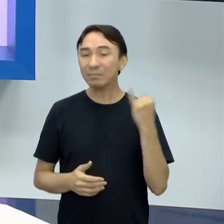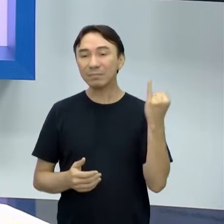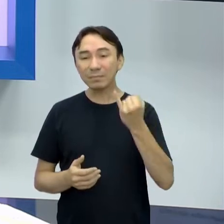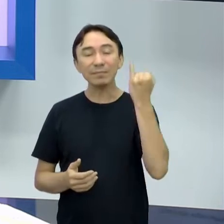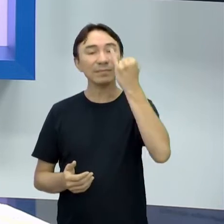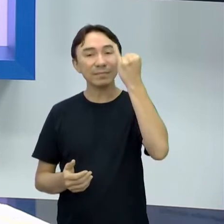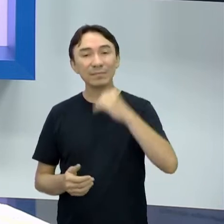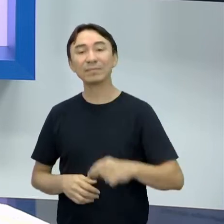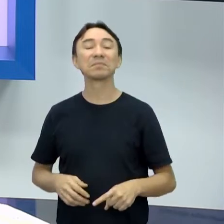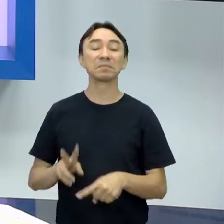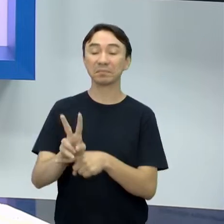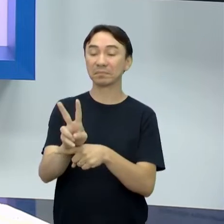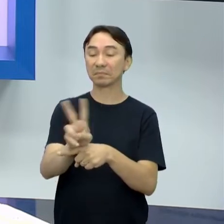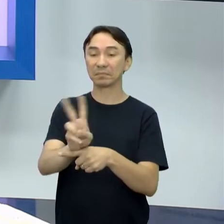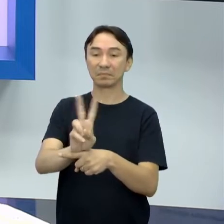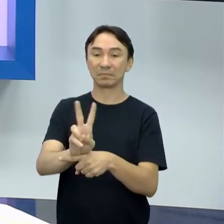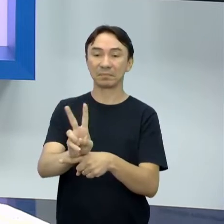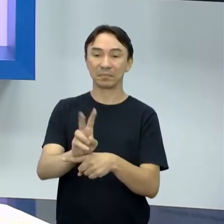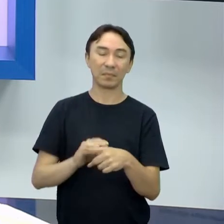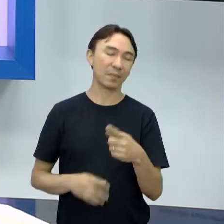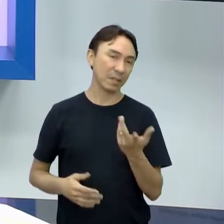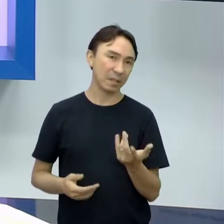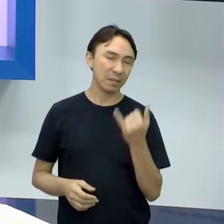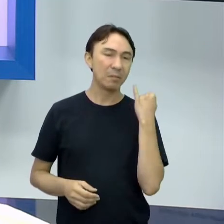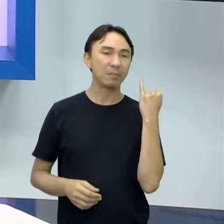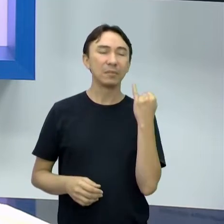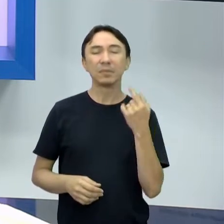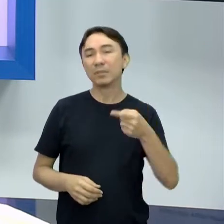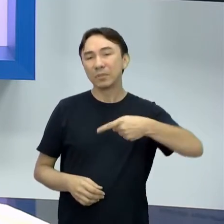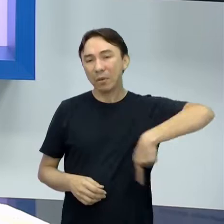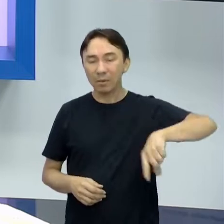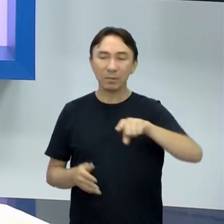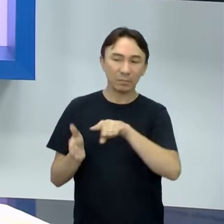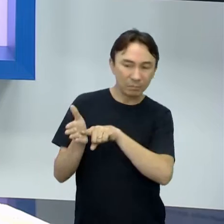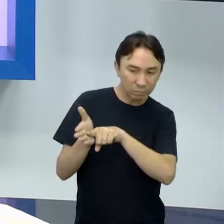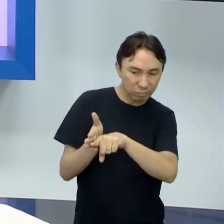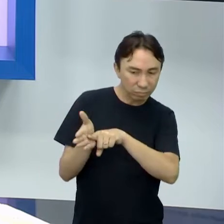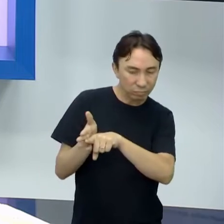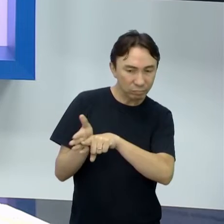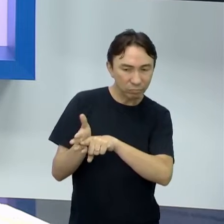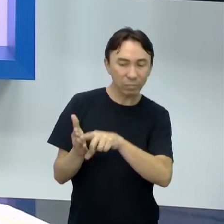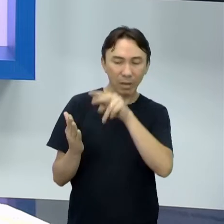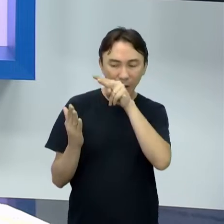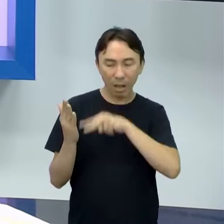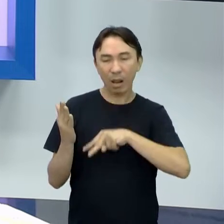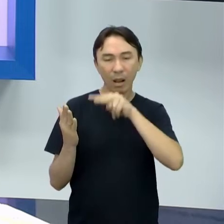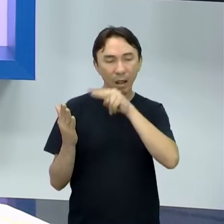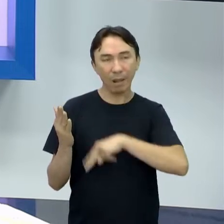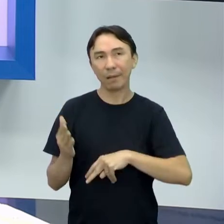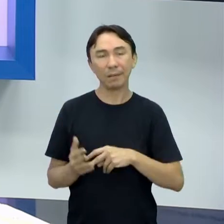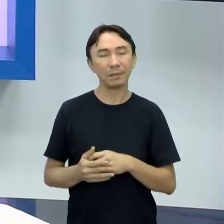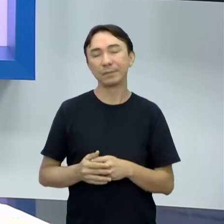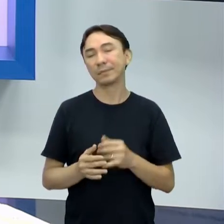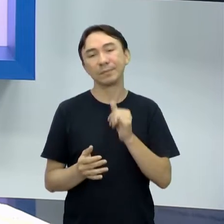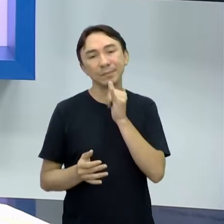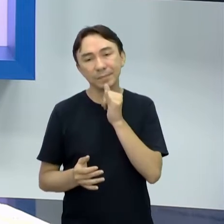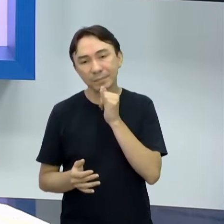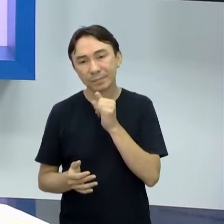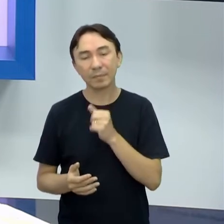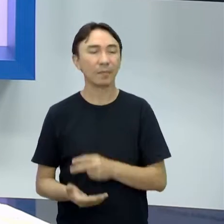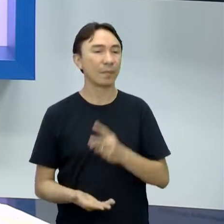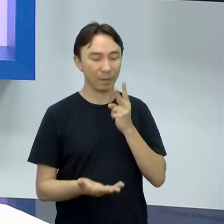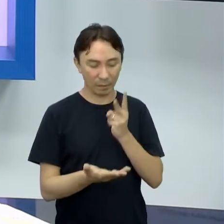O quão nós devemos investigar e ler sobre uma mesma modalidade, por exemplo. Será que